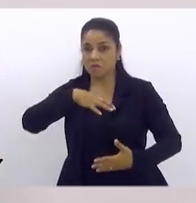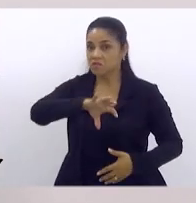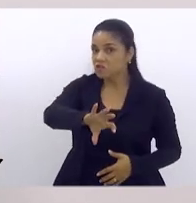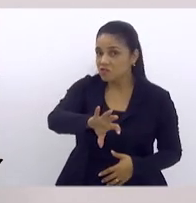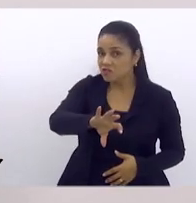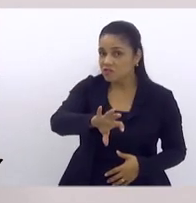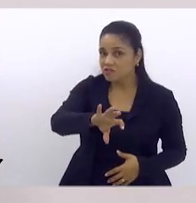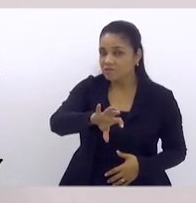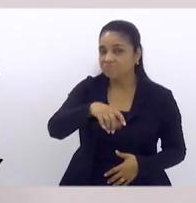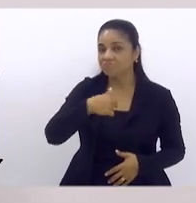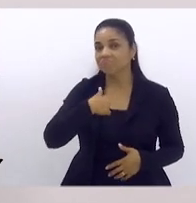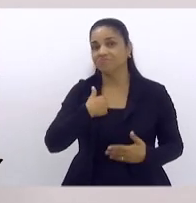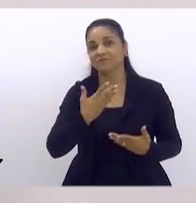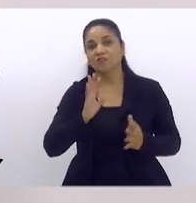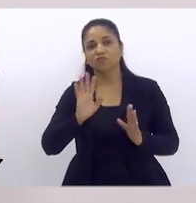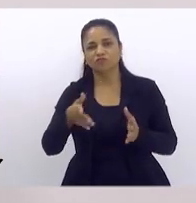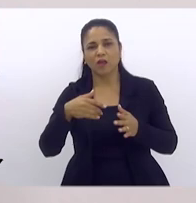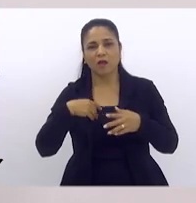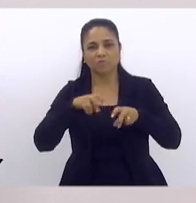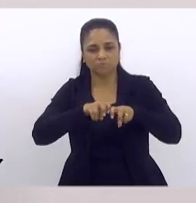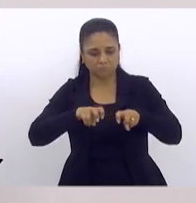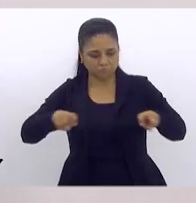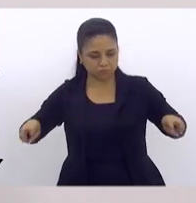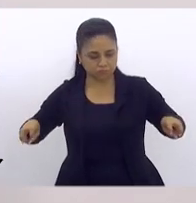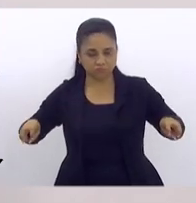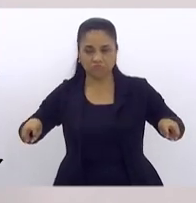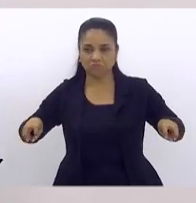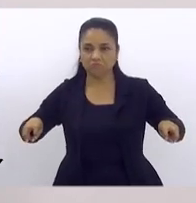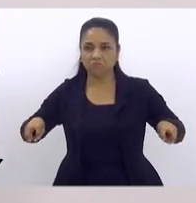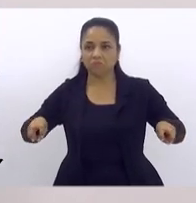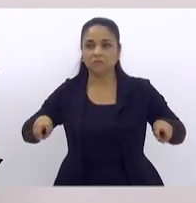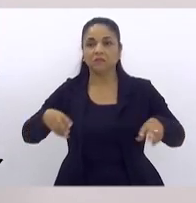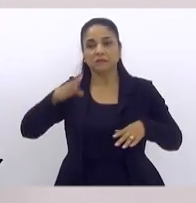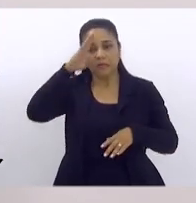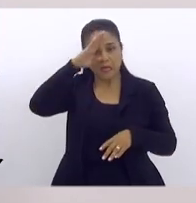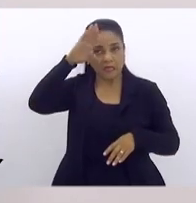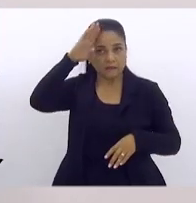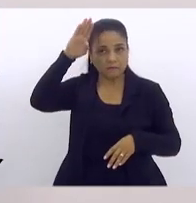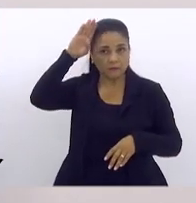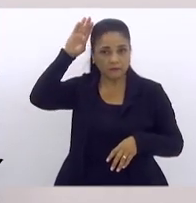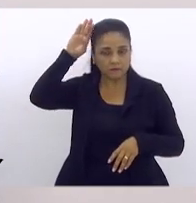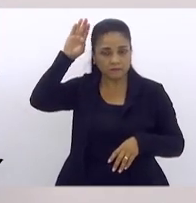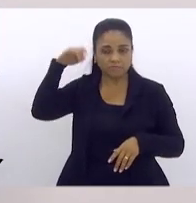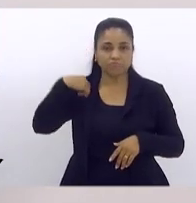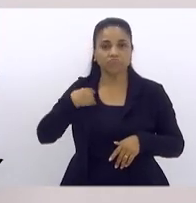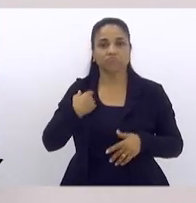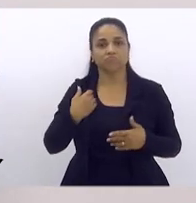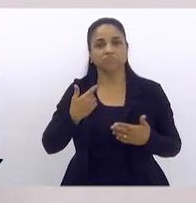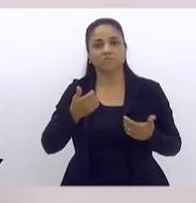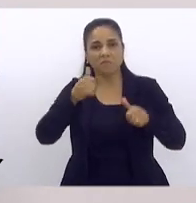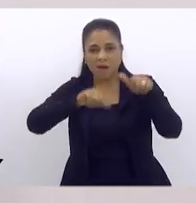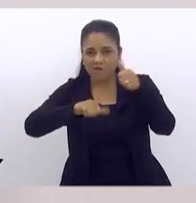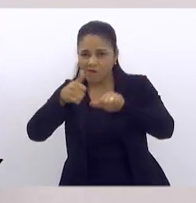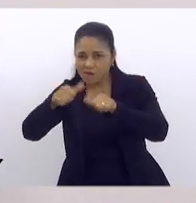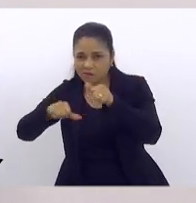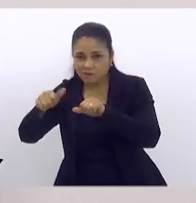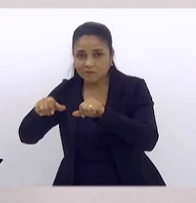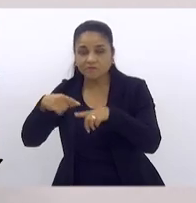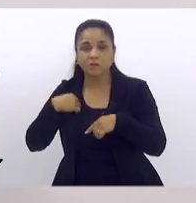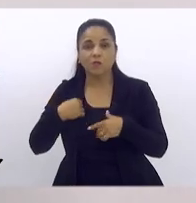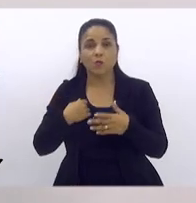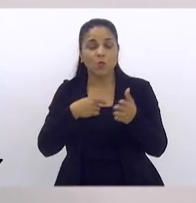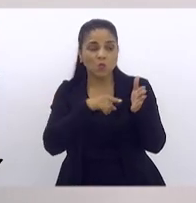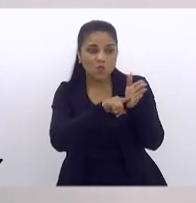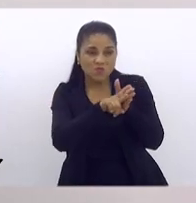eu já fiz parte de banca bancoral na academia é um horror o exame